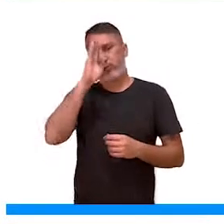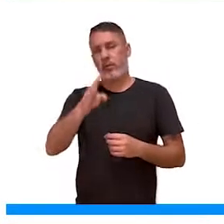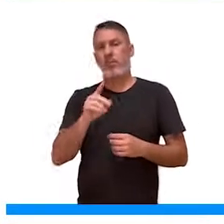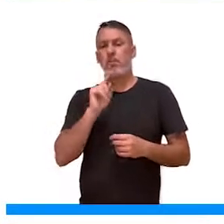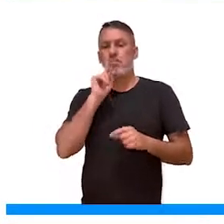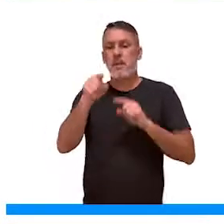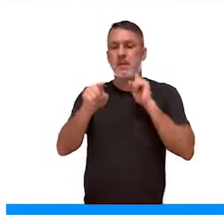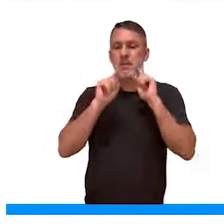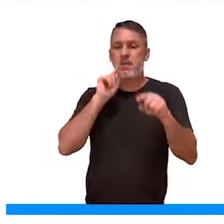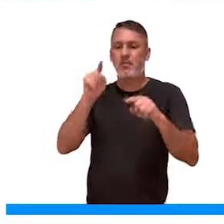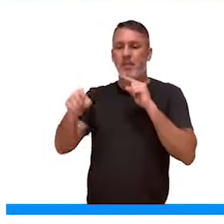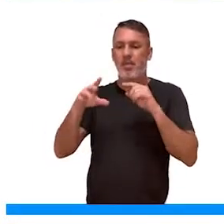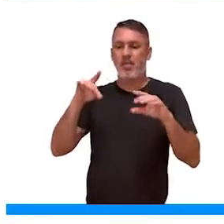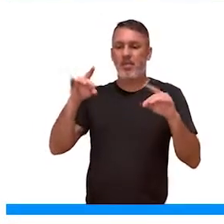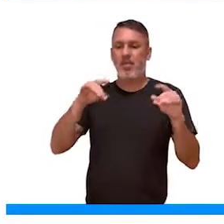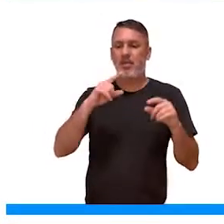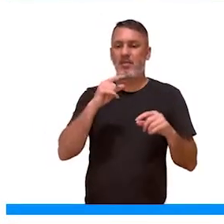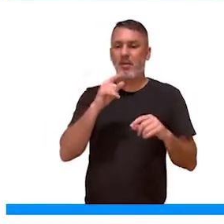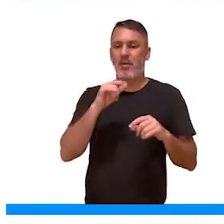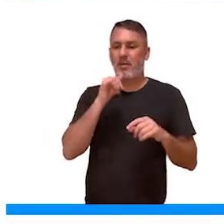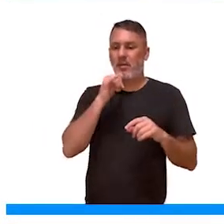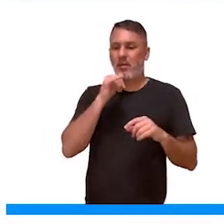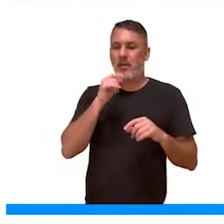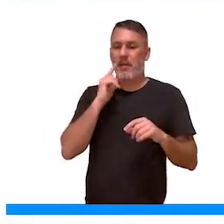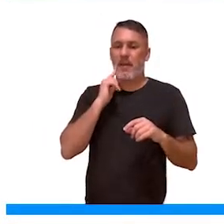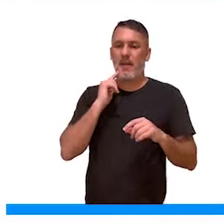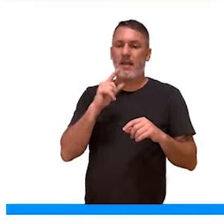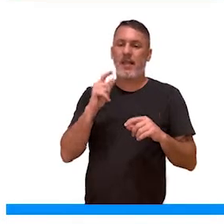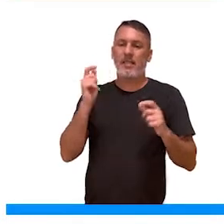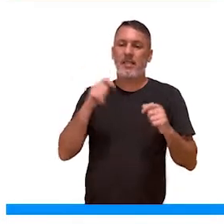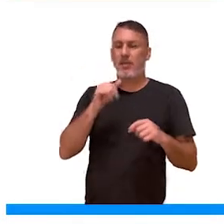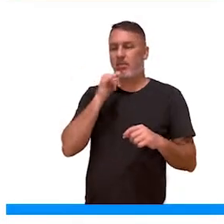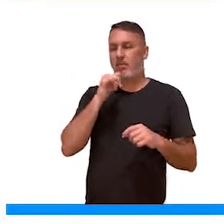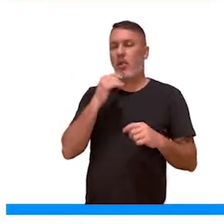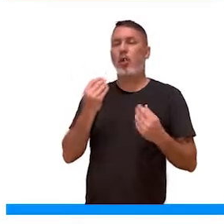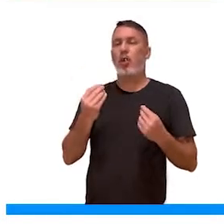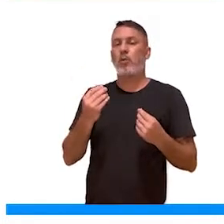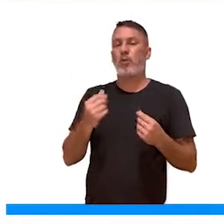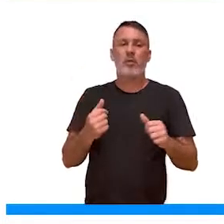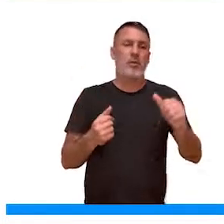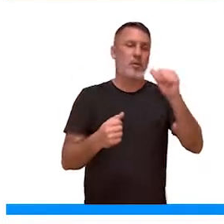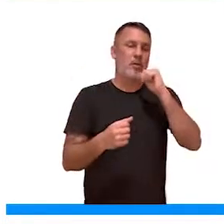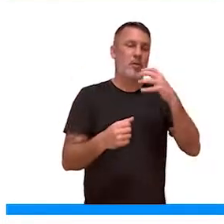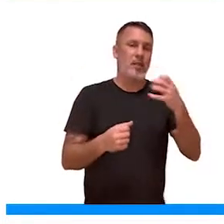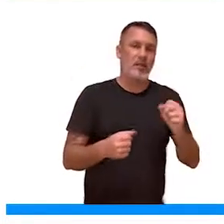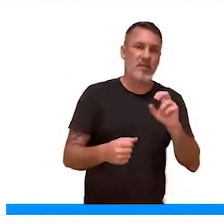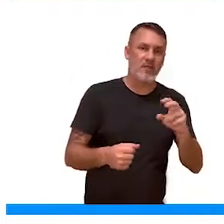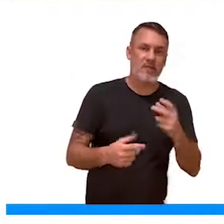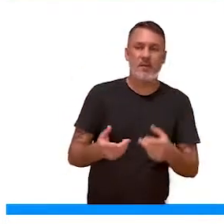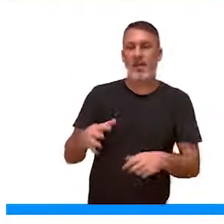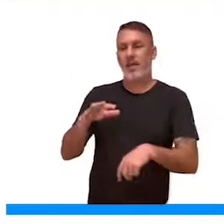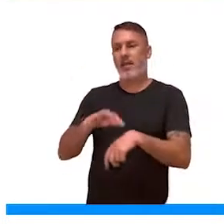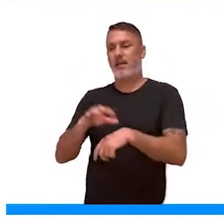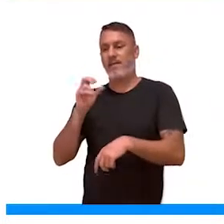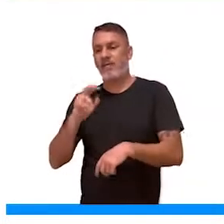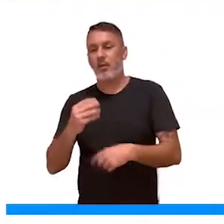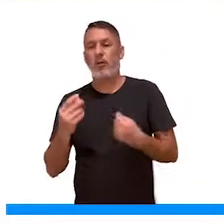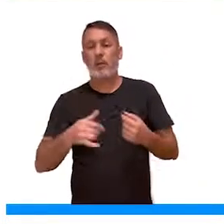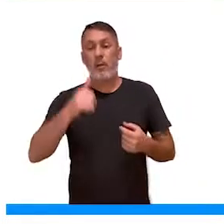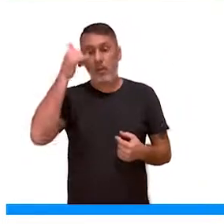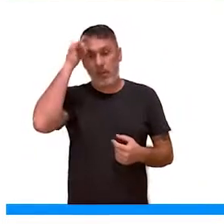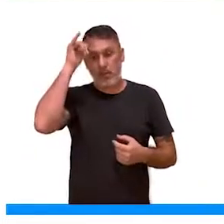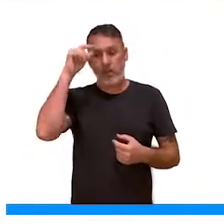contágio é direto por gotículas. Então, o agente ele é passado de uma pessoa para outra, é um contato direto.